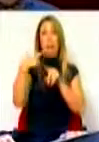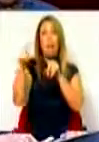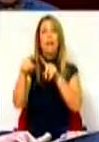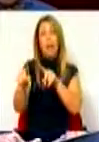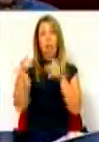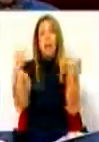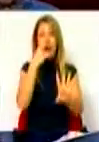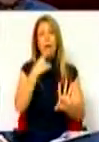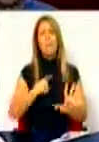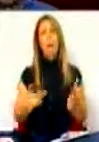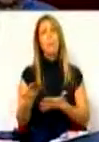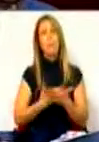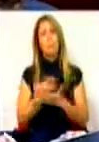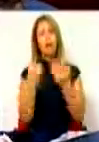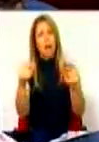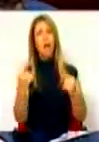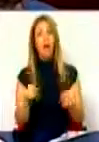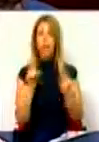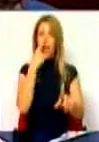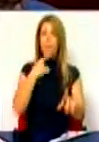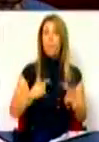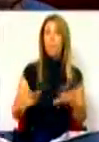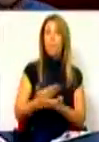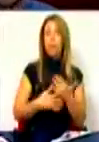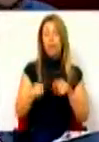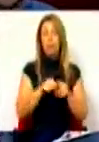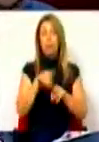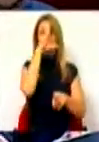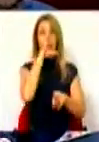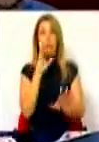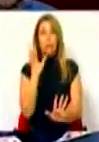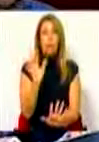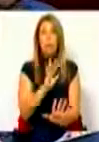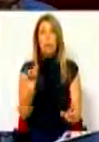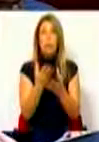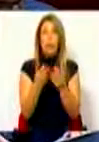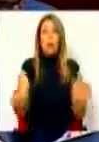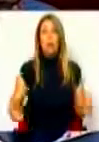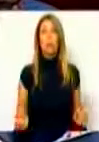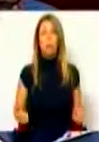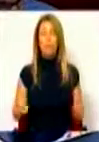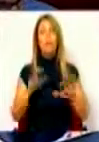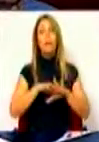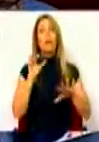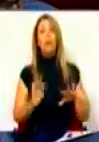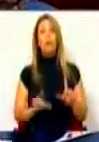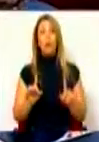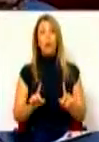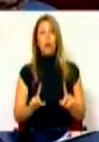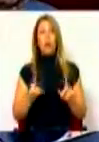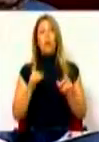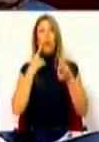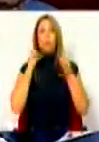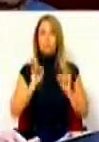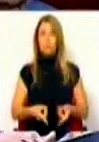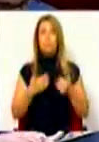mercado. E é essa falha de mercado que a política do Governo tem tentado ultrapassar. É por isso que lançámos as linhas